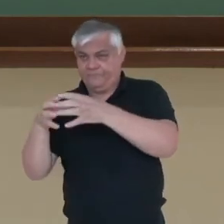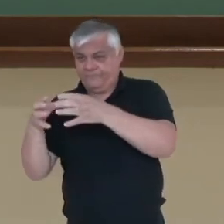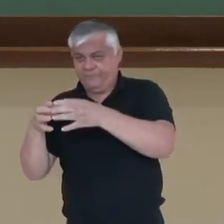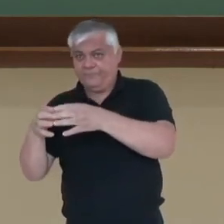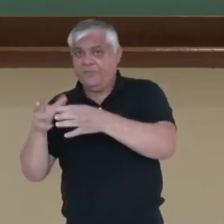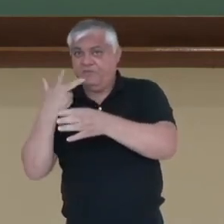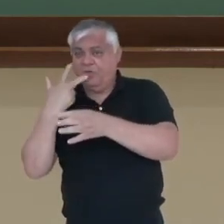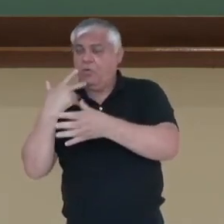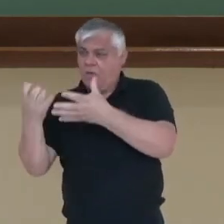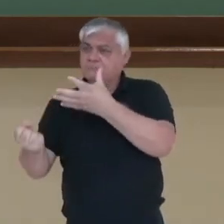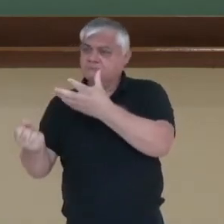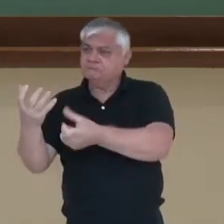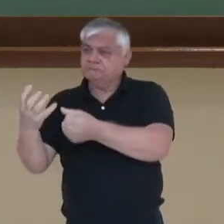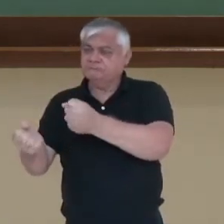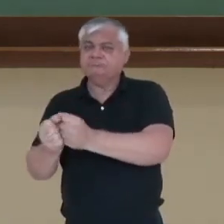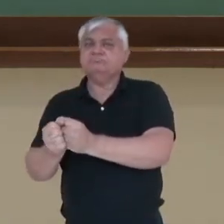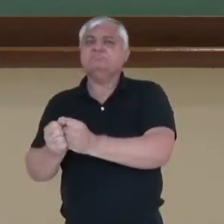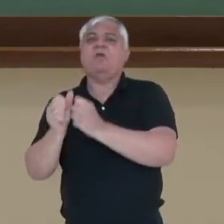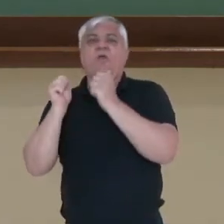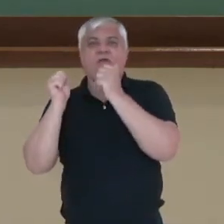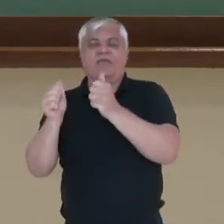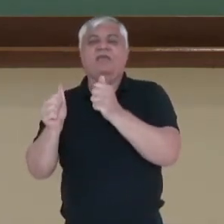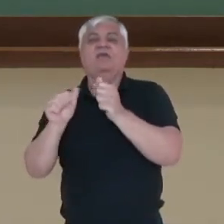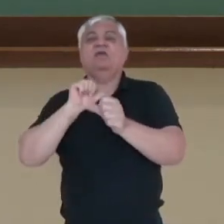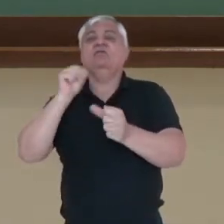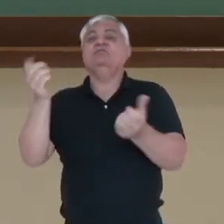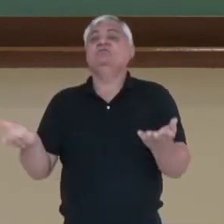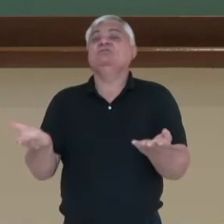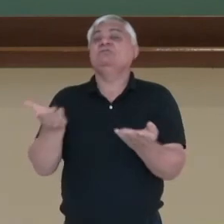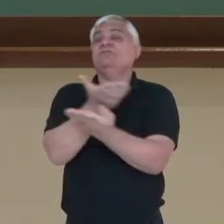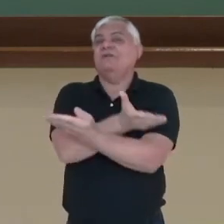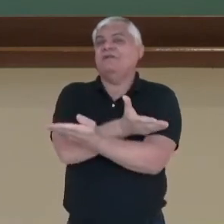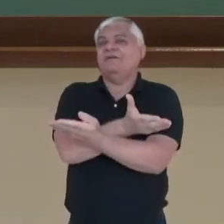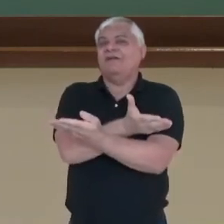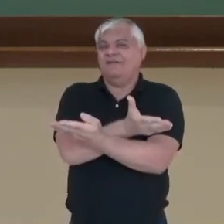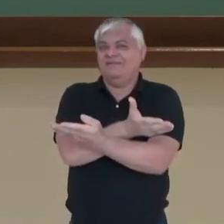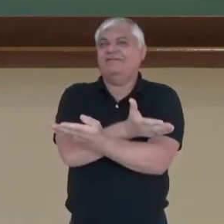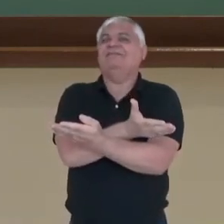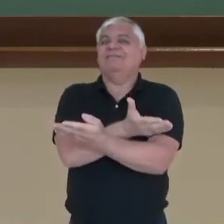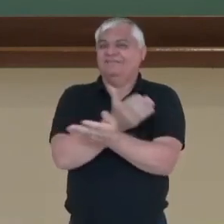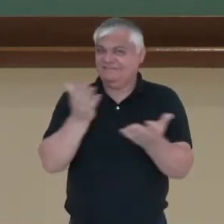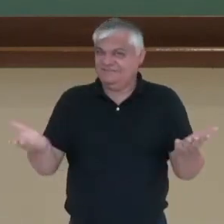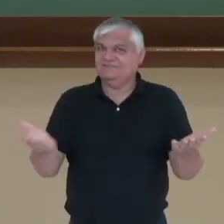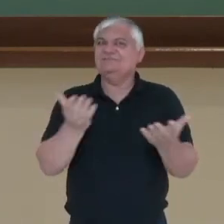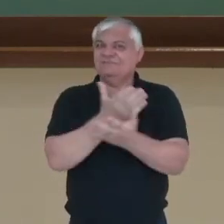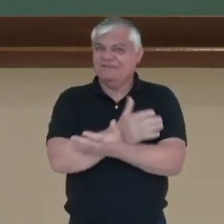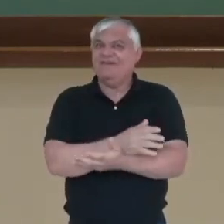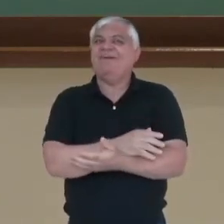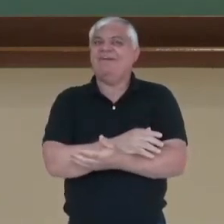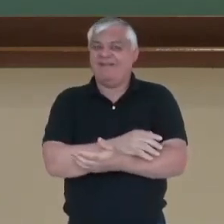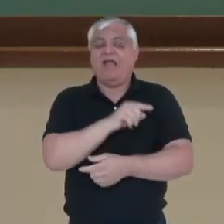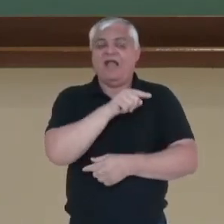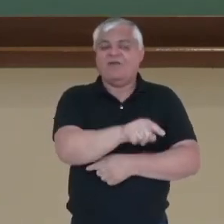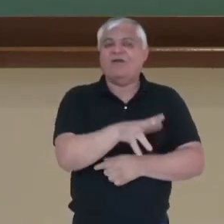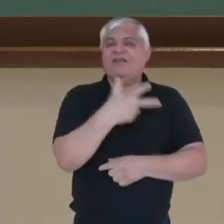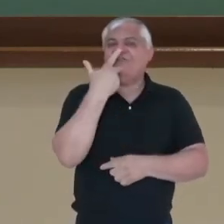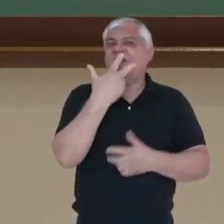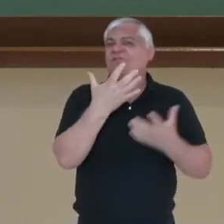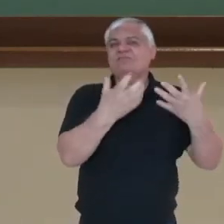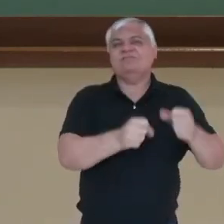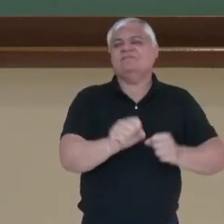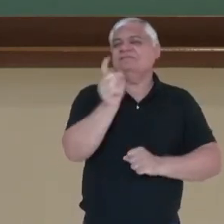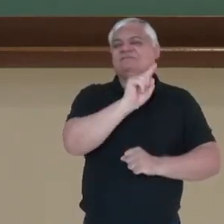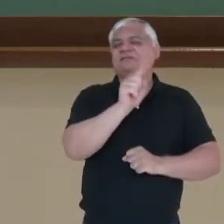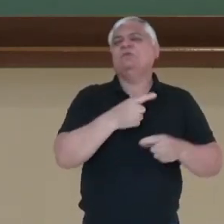para aceitar pode inverter a posição e trocar falando dos motivos para não aceitar